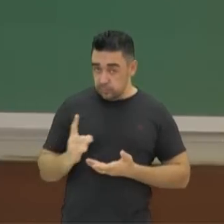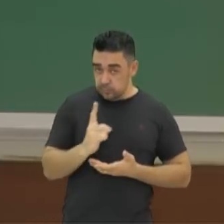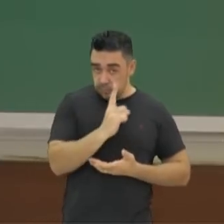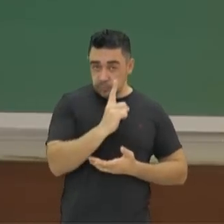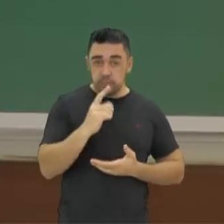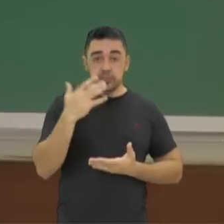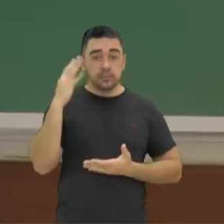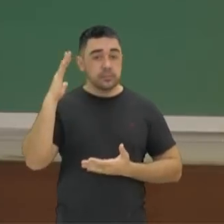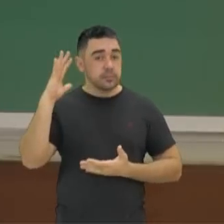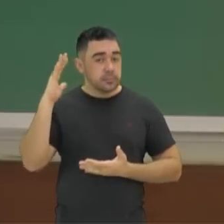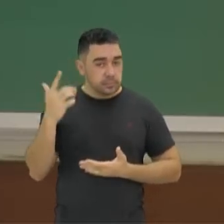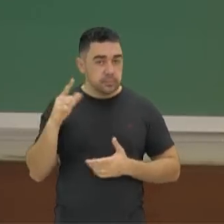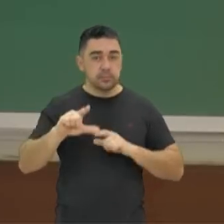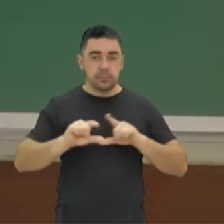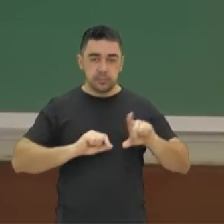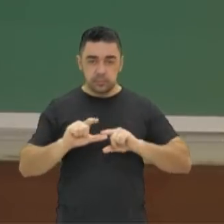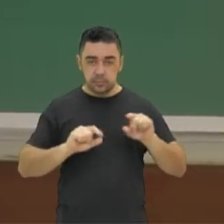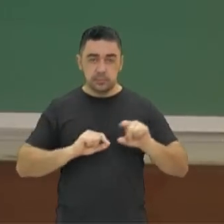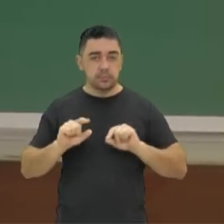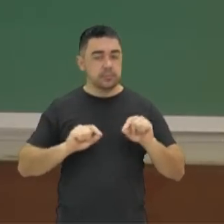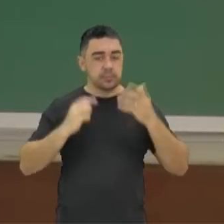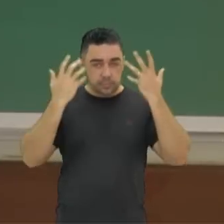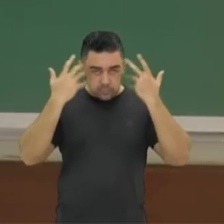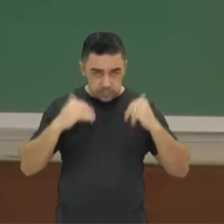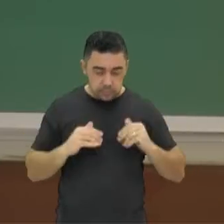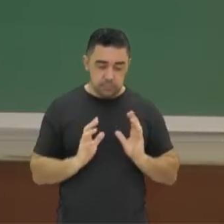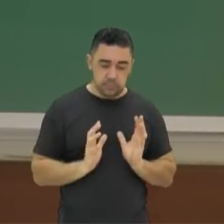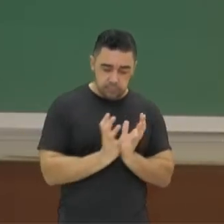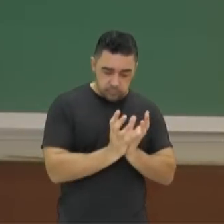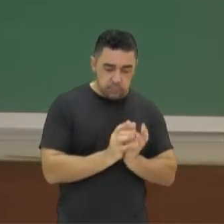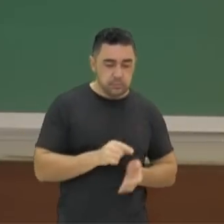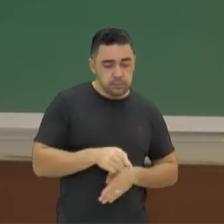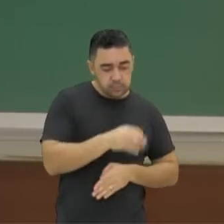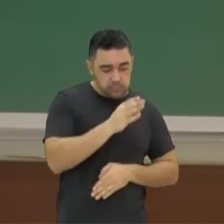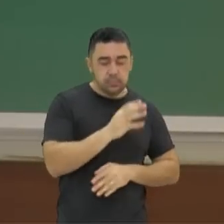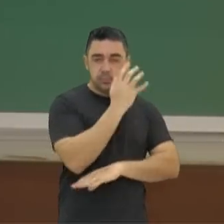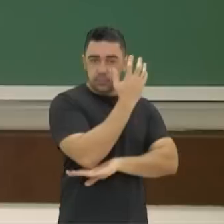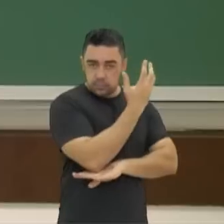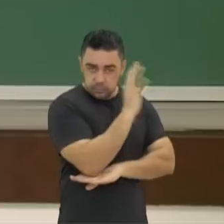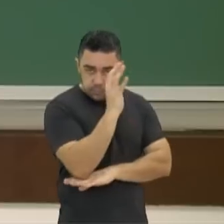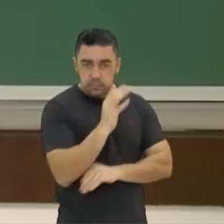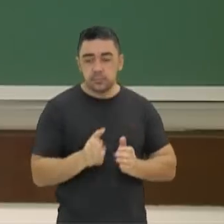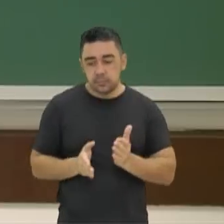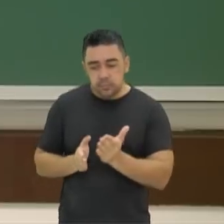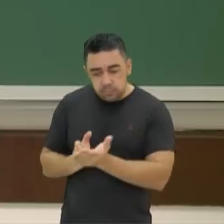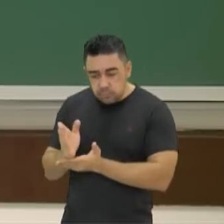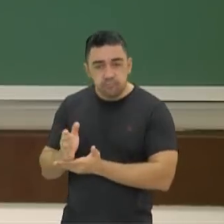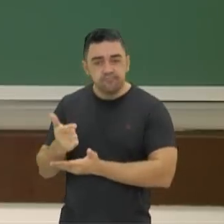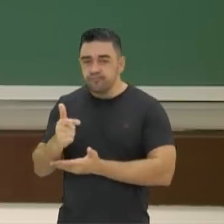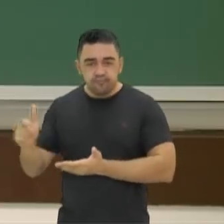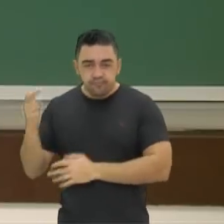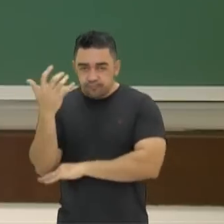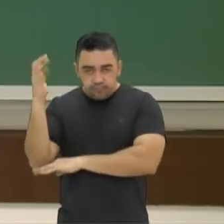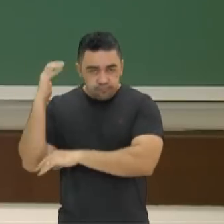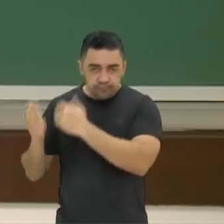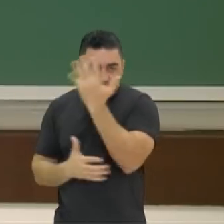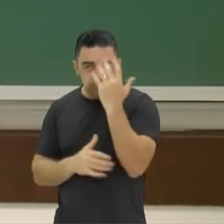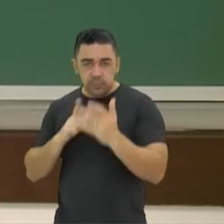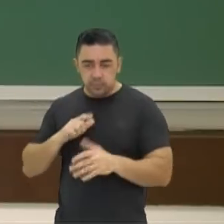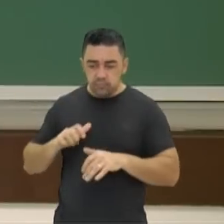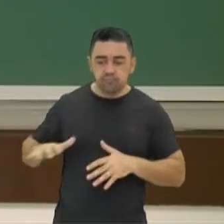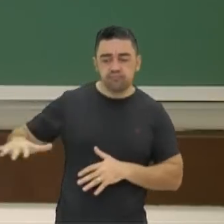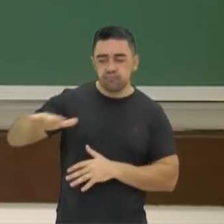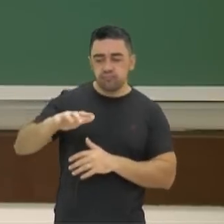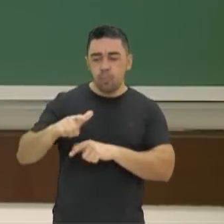natural atuou de forma diferente nesses dois grupos. No grupo do lado que tinha a floresta, do lado que tinha a savana. Então, são